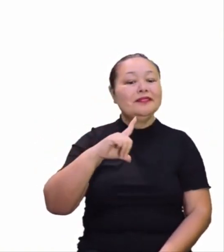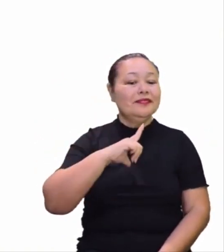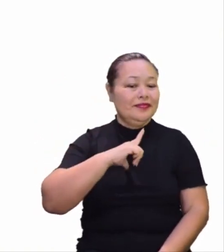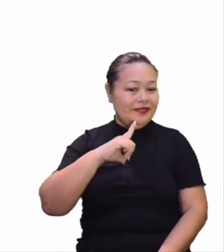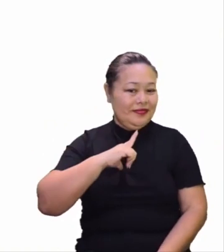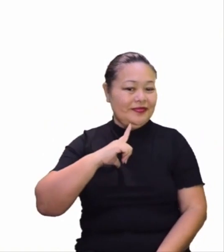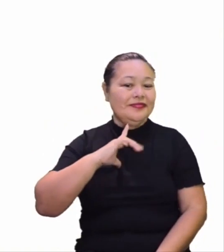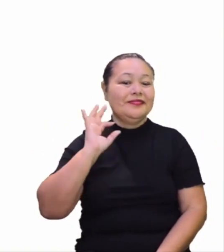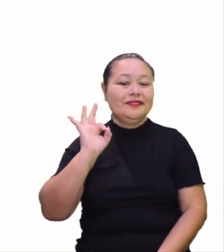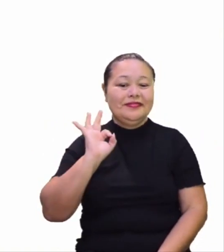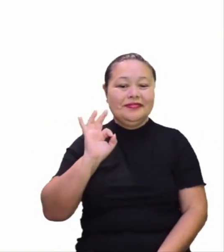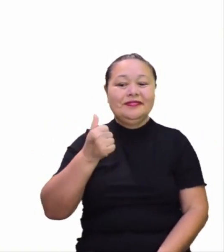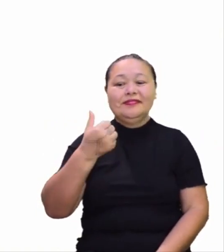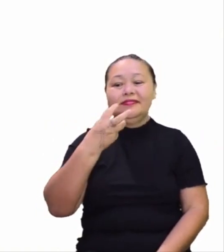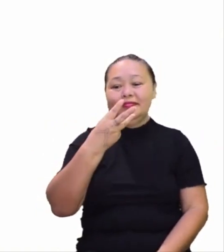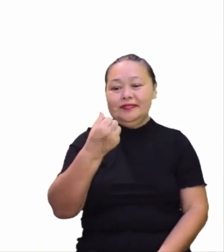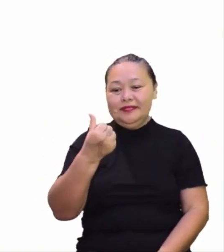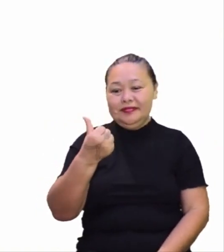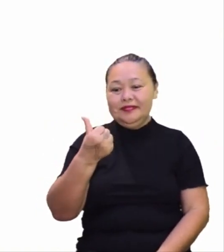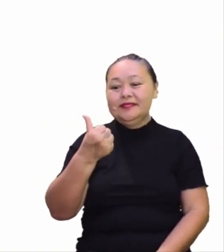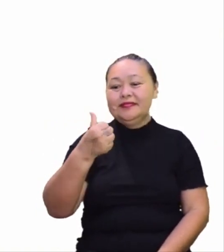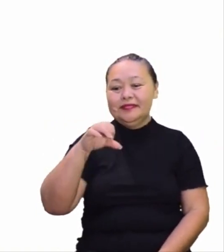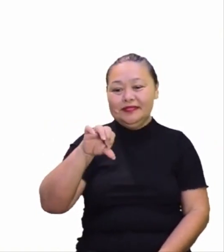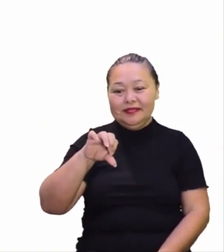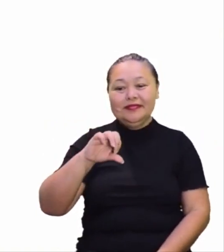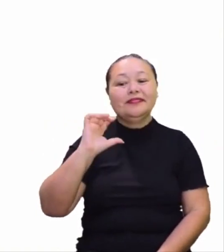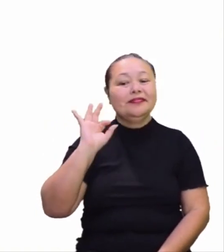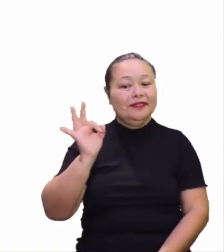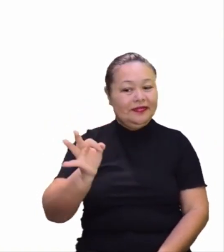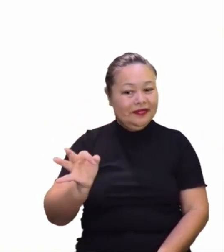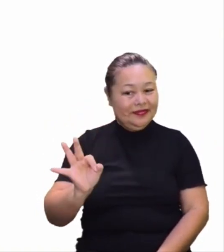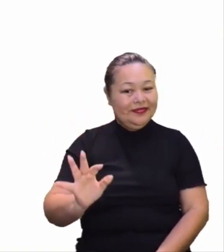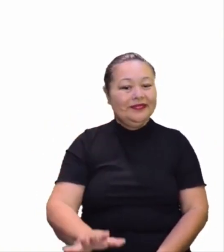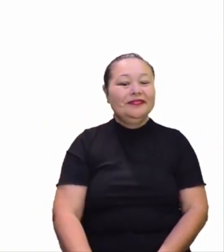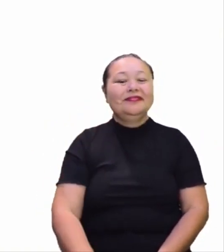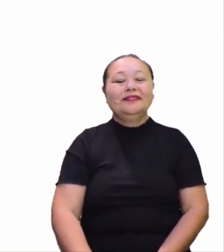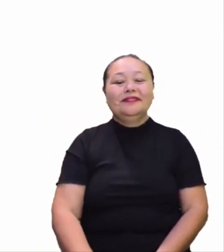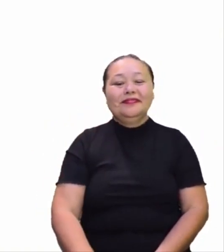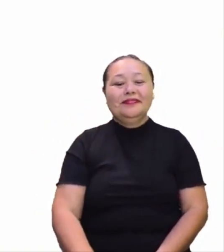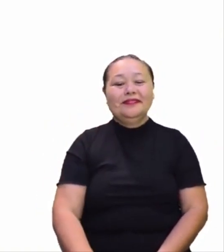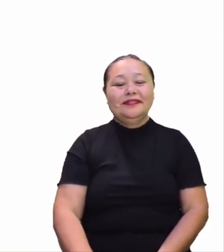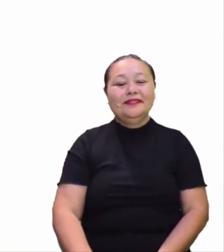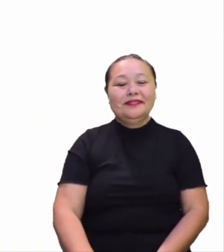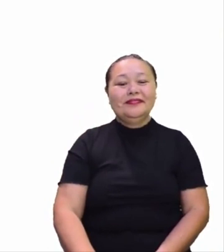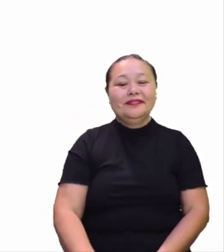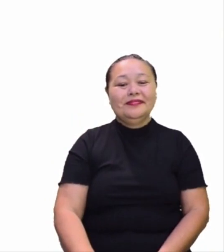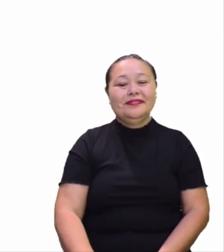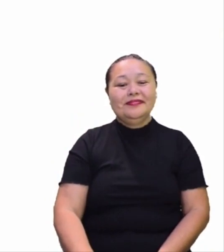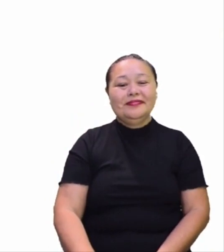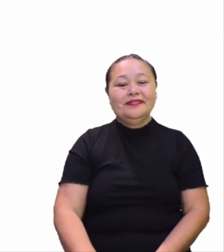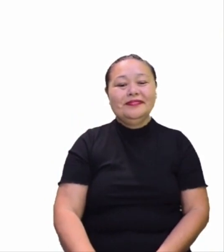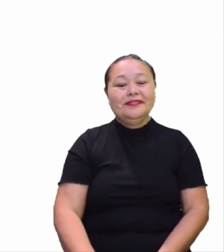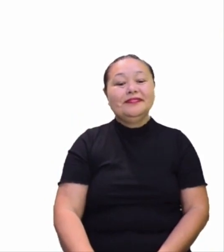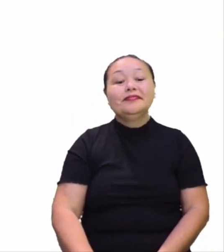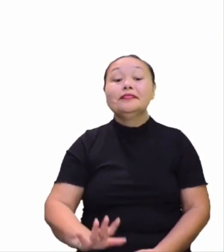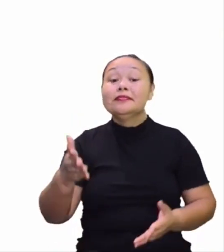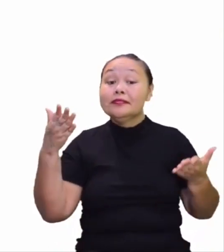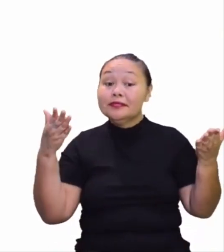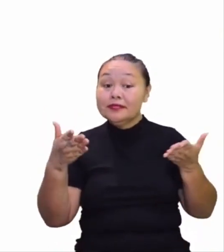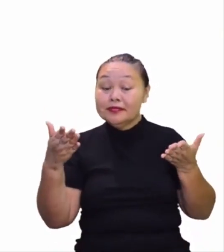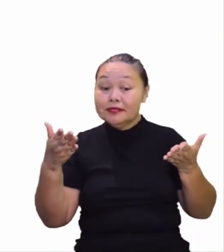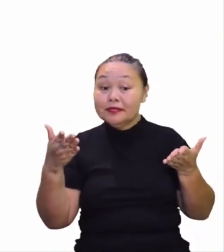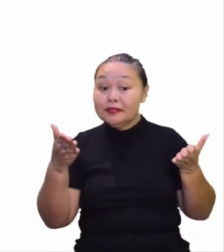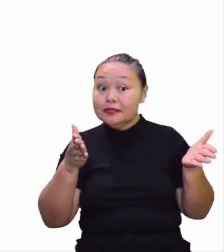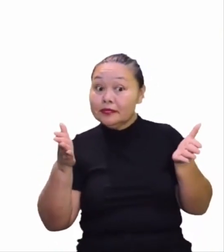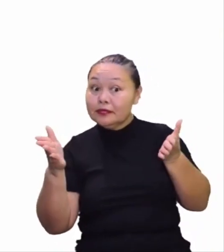tem a 319 tá certo. 319 tá certo e 319 tá certo. Os alunos sabem que nós temos aqui a BR-319.